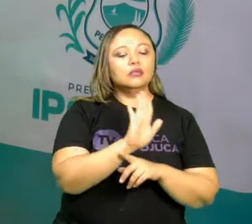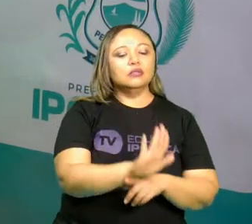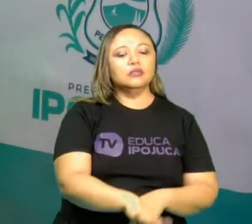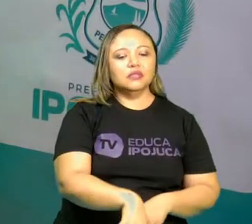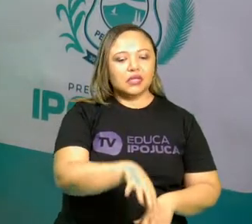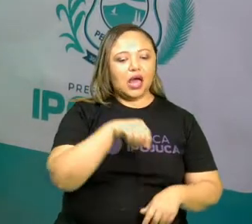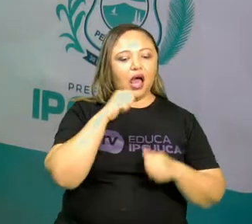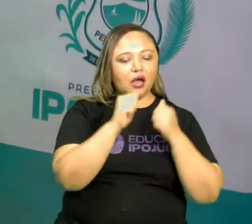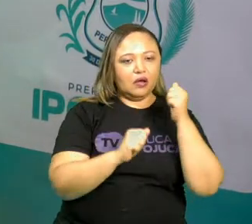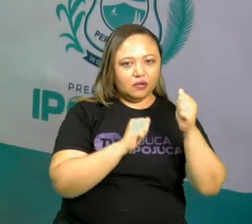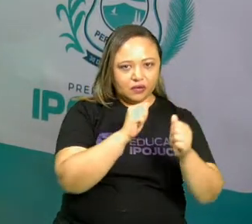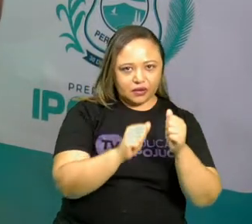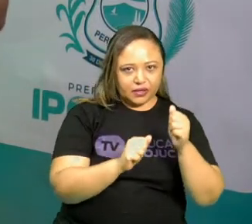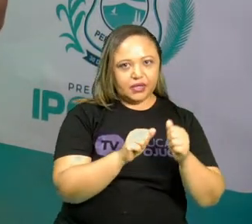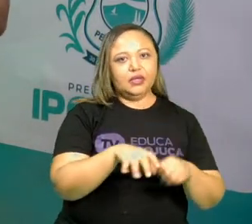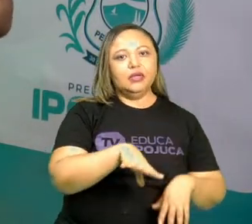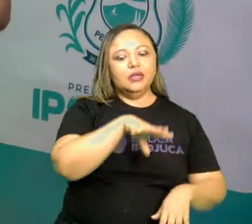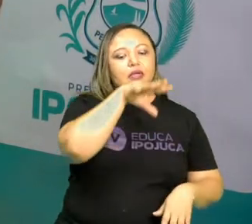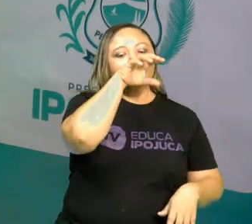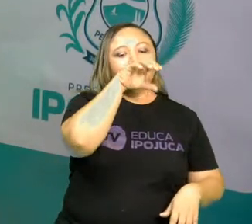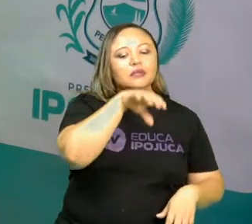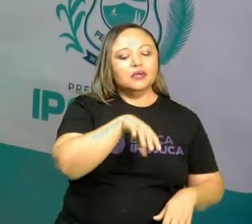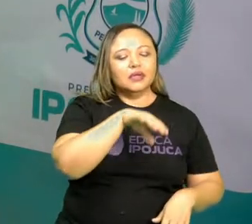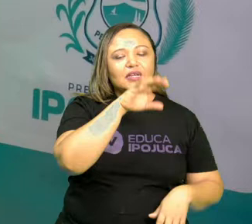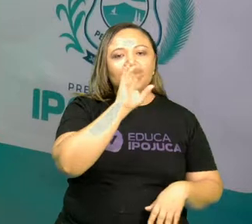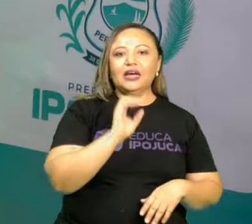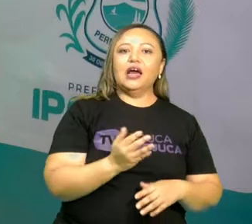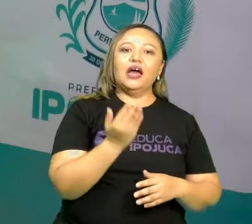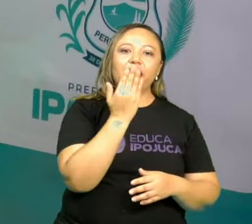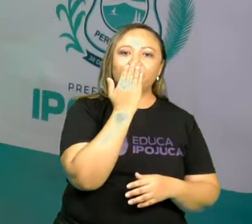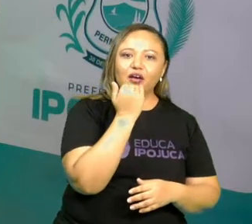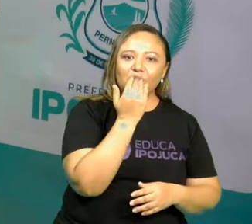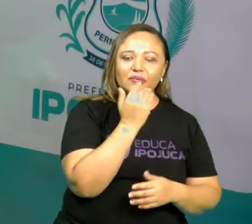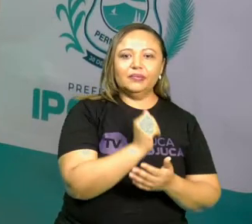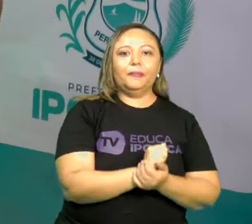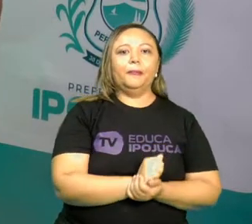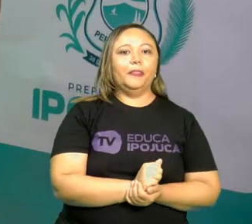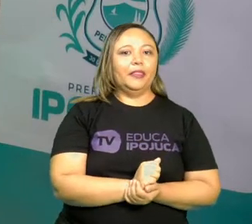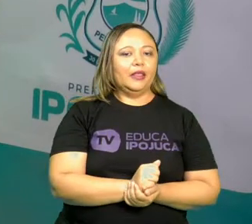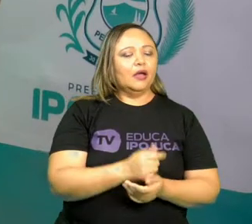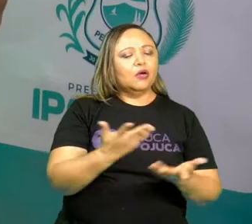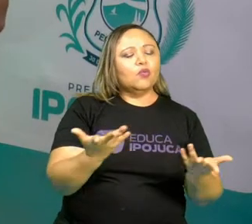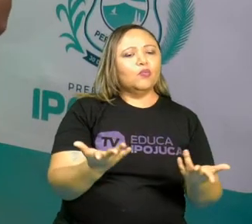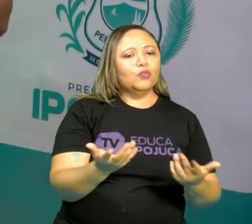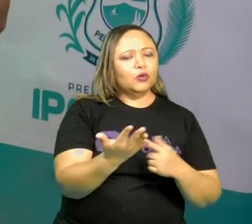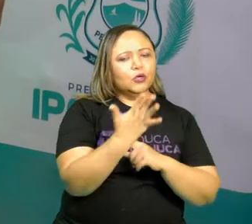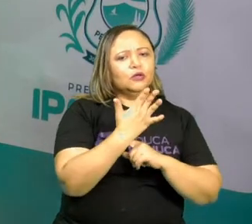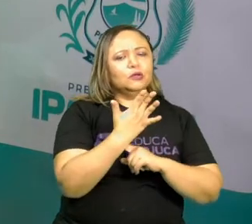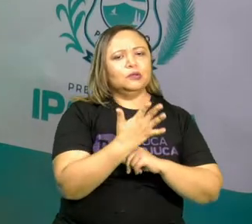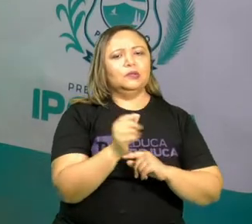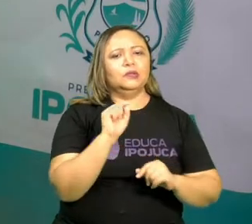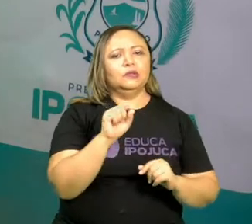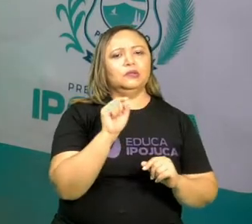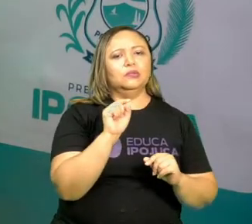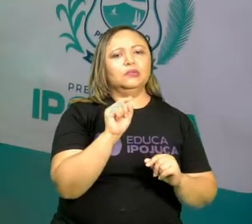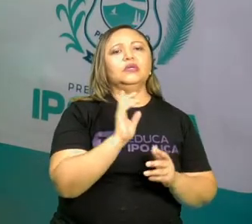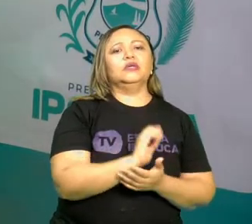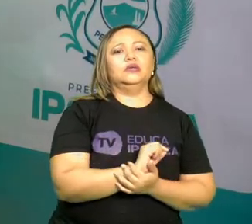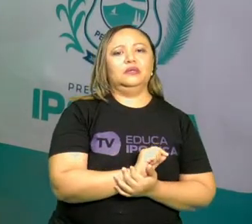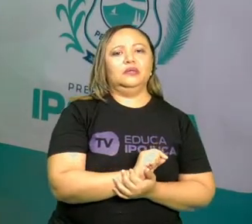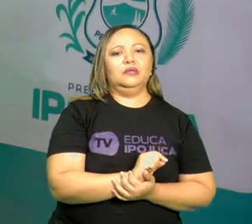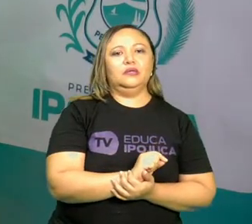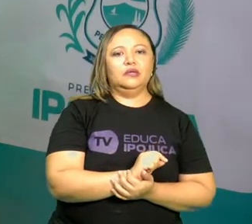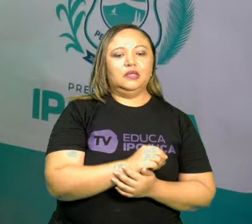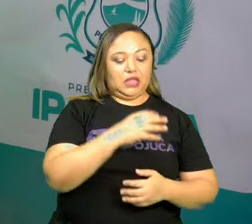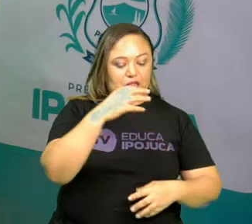conversar e nos alimentar? O que é que tem dentro do nosso corpo que faz com que a gente consiga correr, respirar,